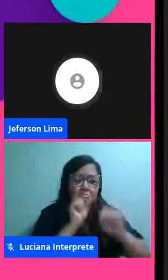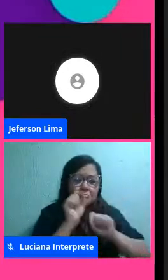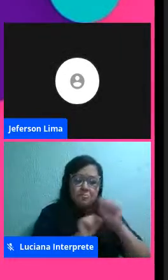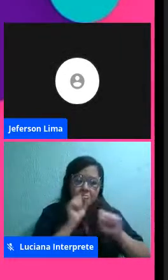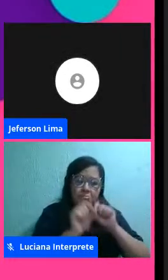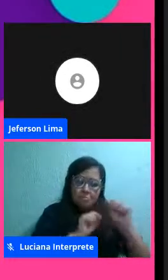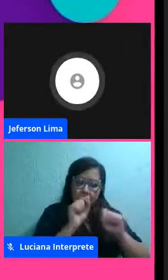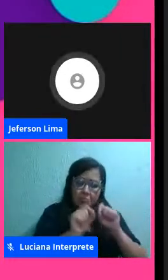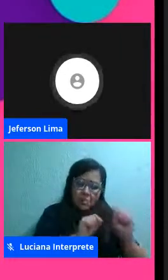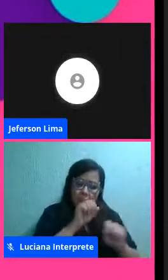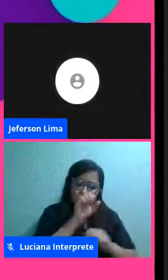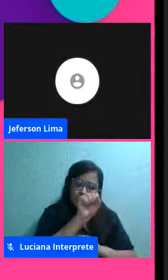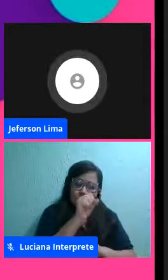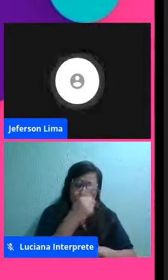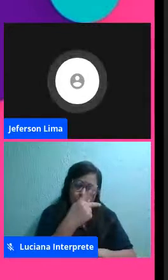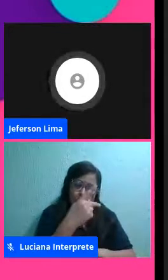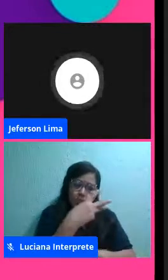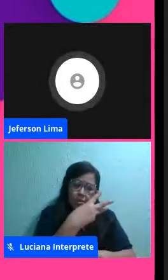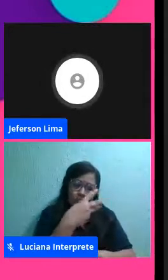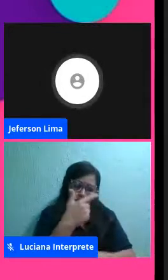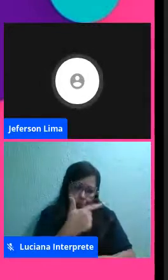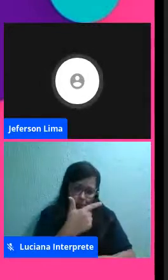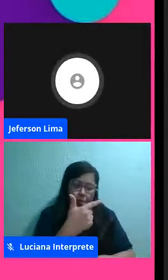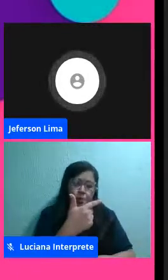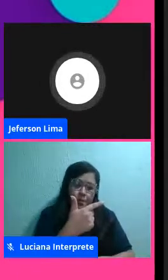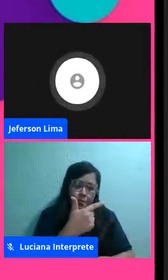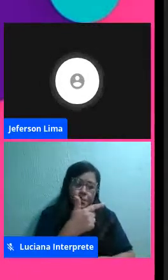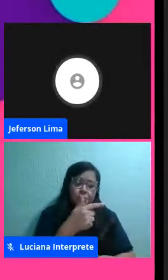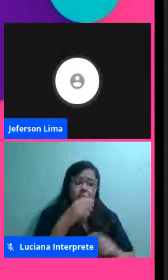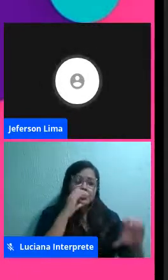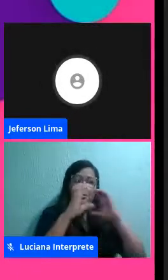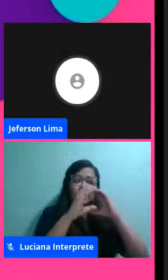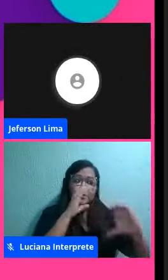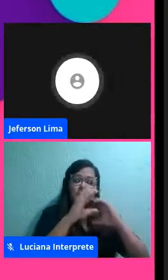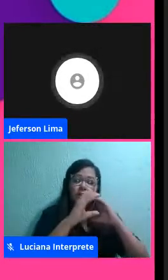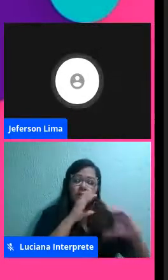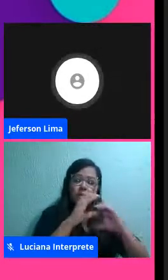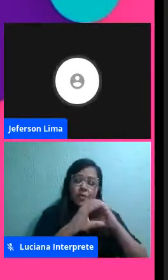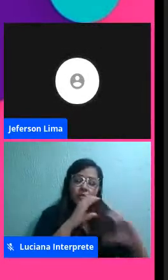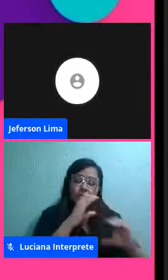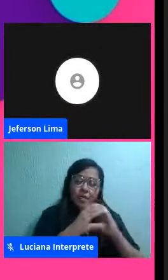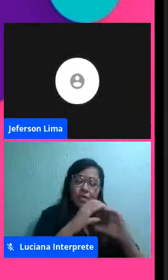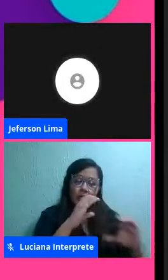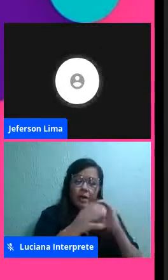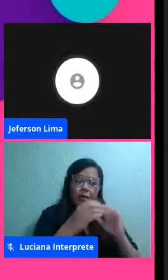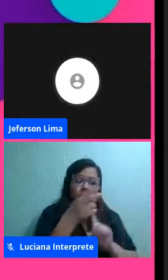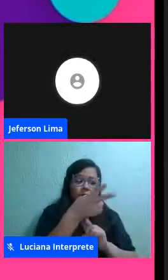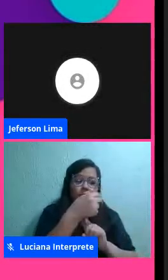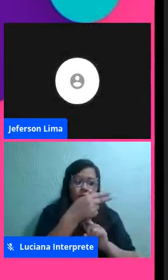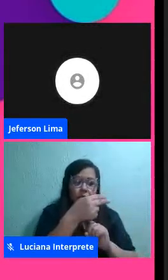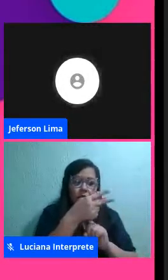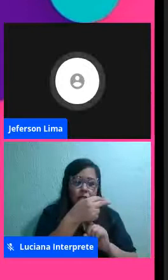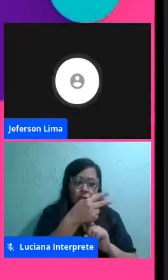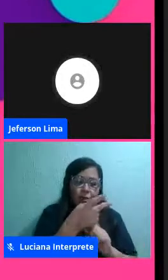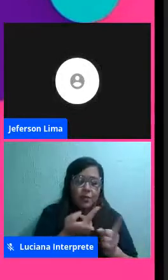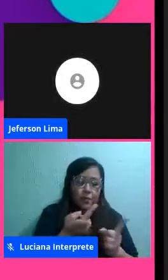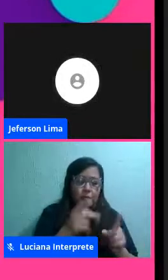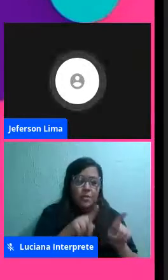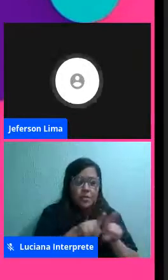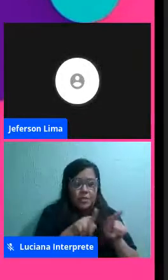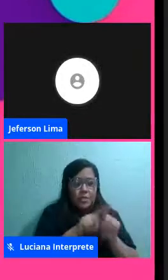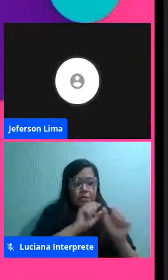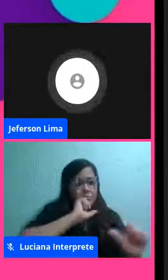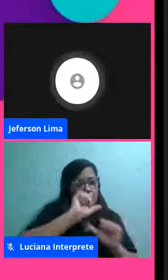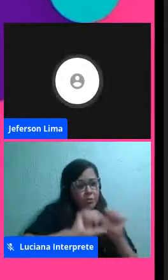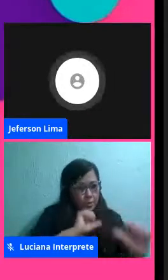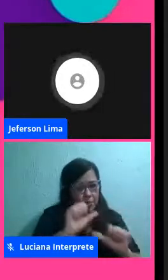ESP32, tranquilo? Para se comunicar com alguns sensores e atuadores que a gente vai montar ali, daqui a pouco, espero que dê tudo certo.